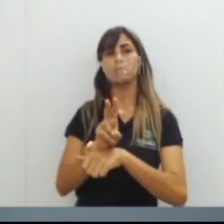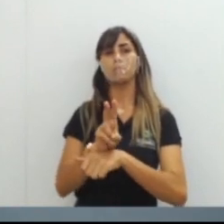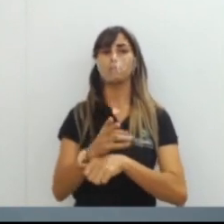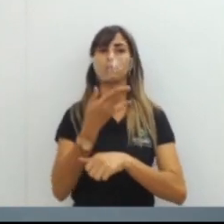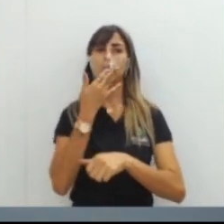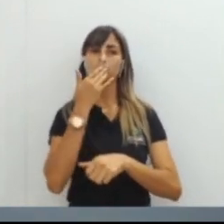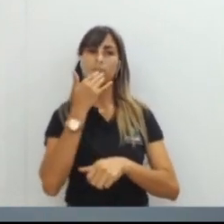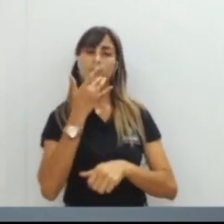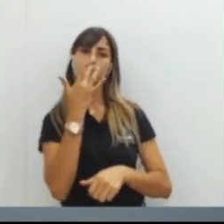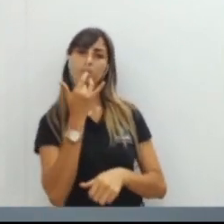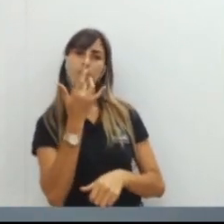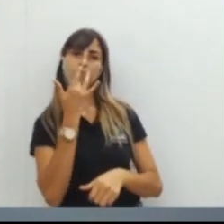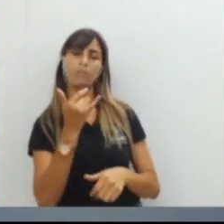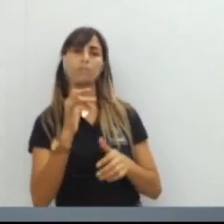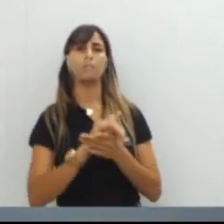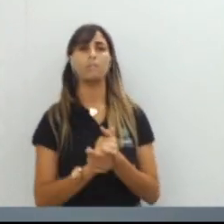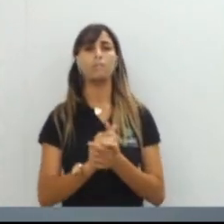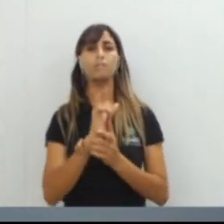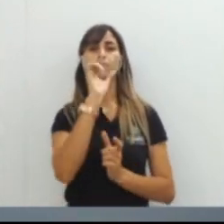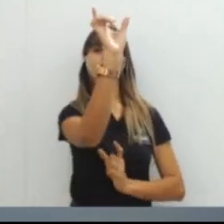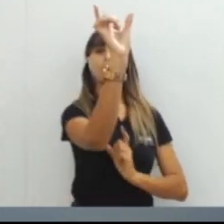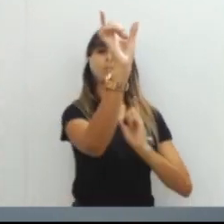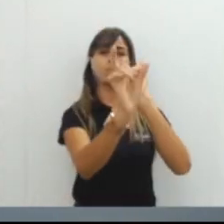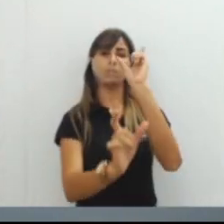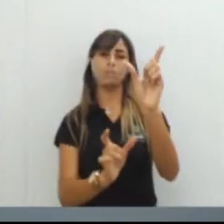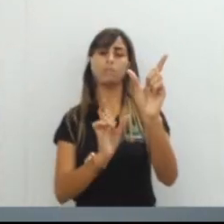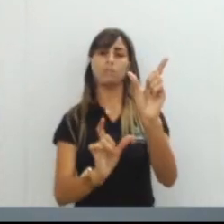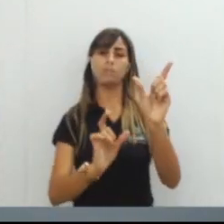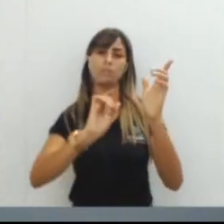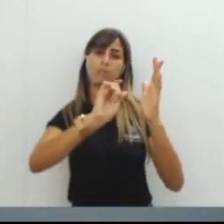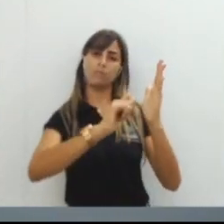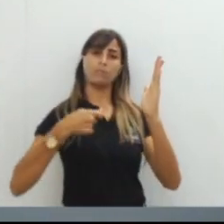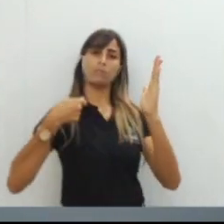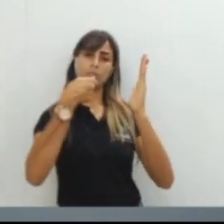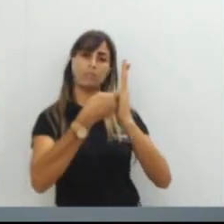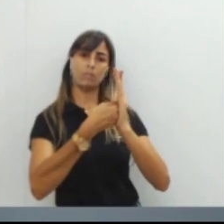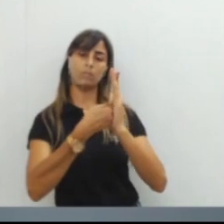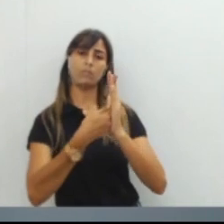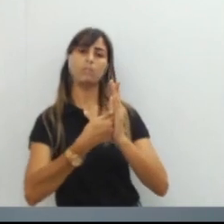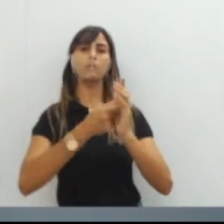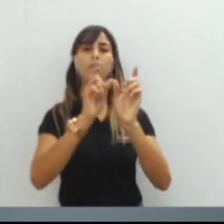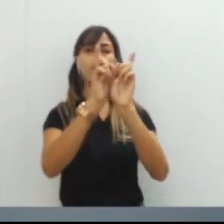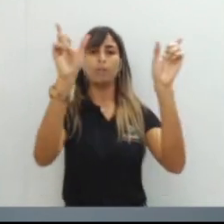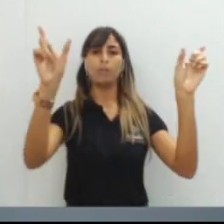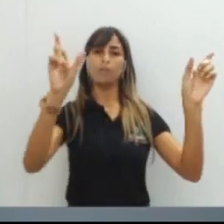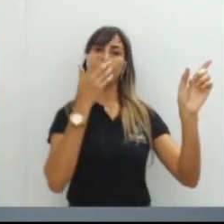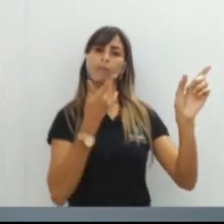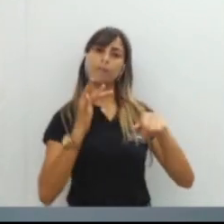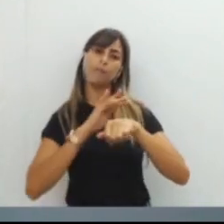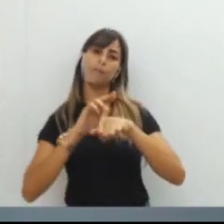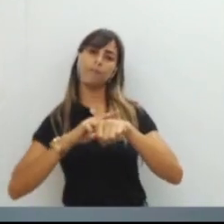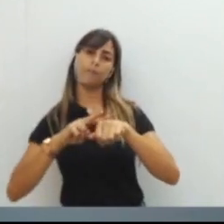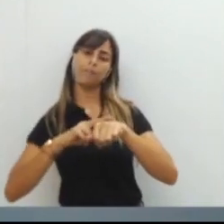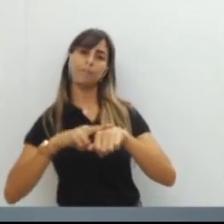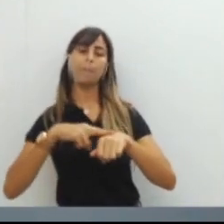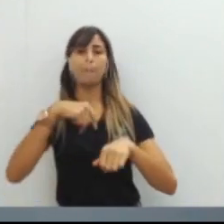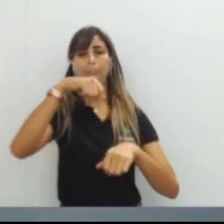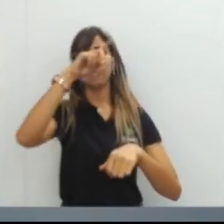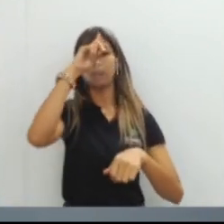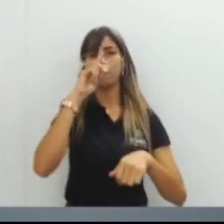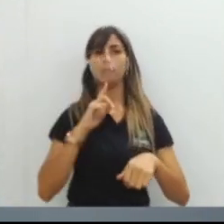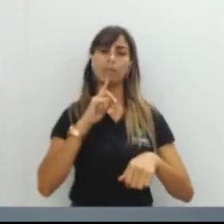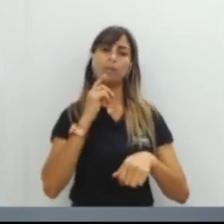cor avermelhada. Eu coloquei em forma de sinal. Sinal verde, amarelo e sinal vermelho, que